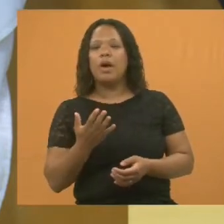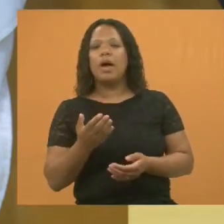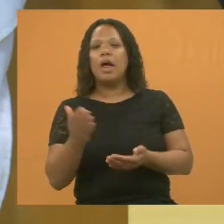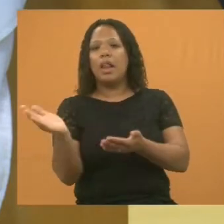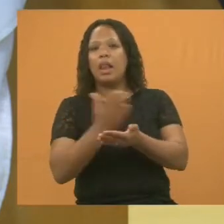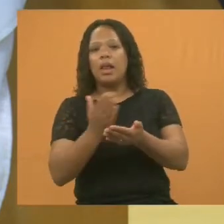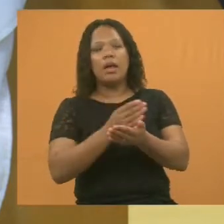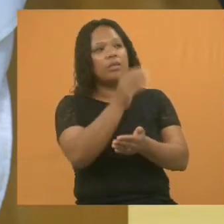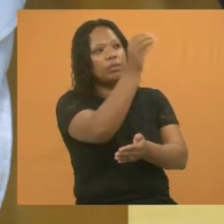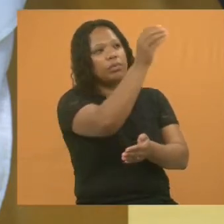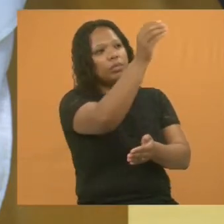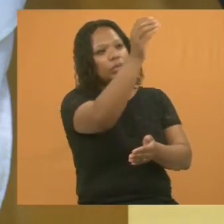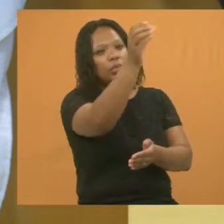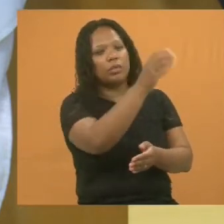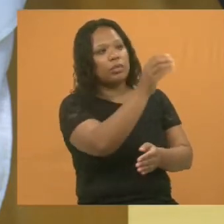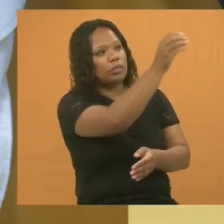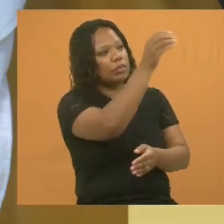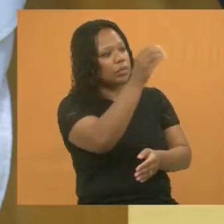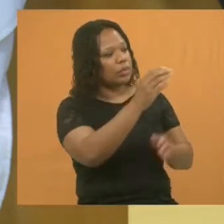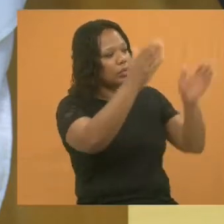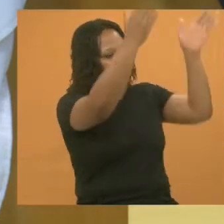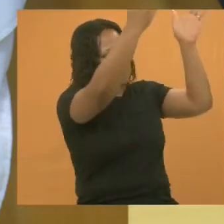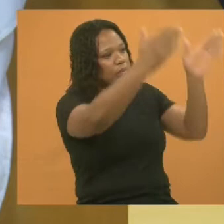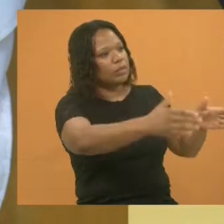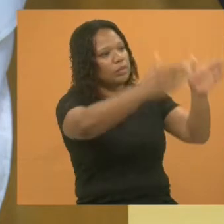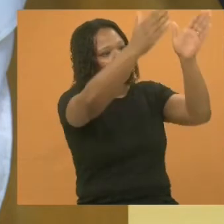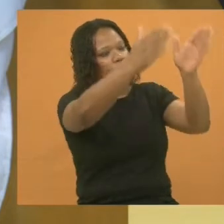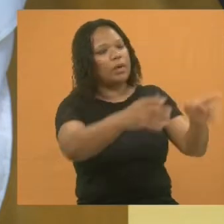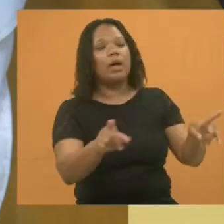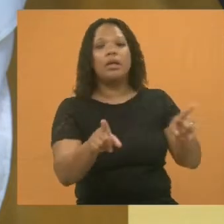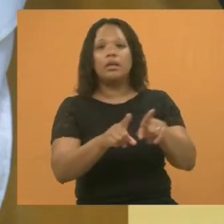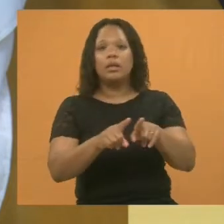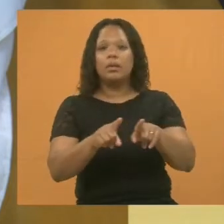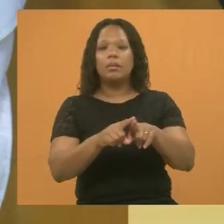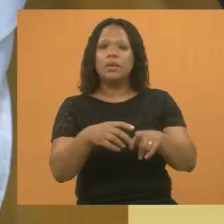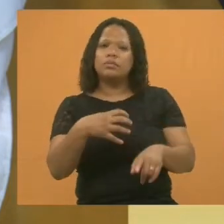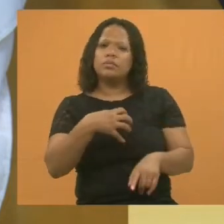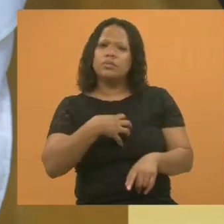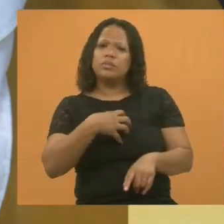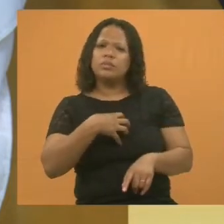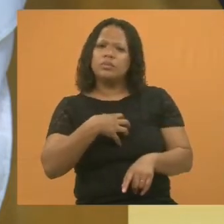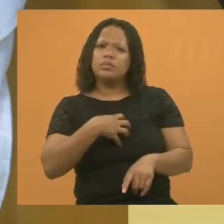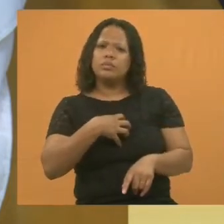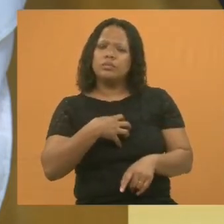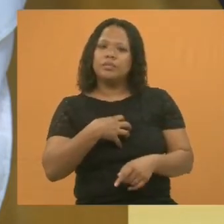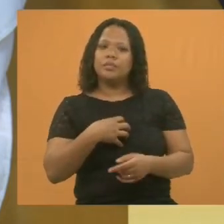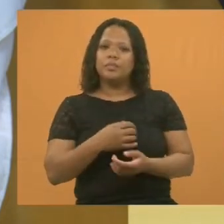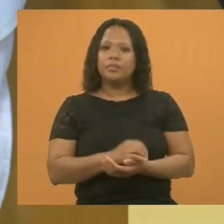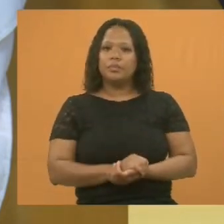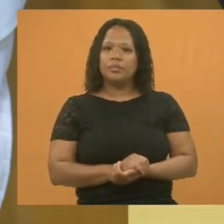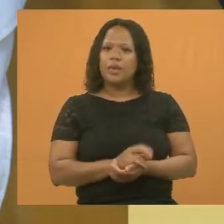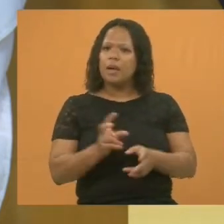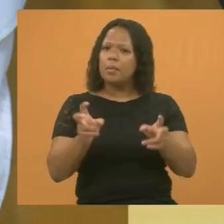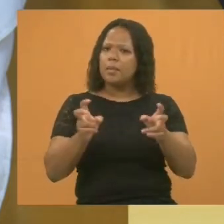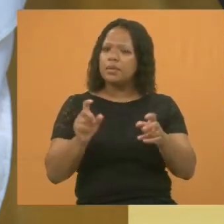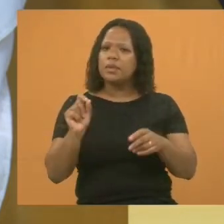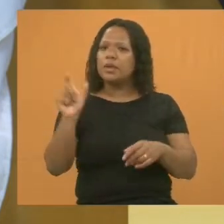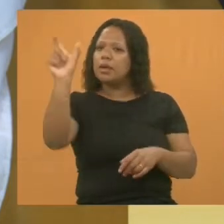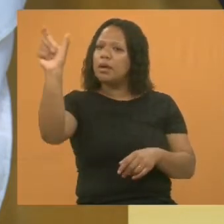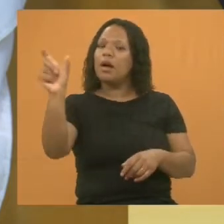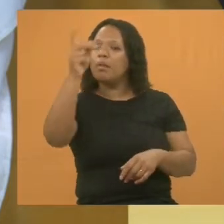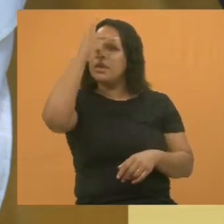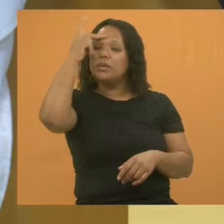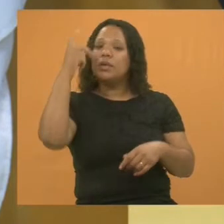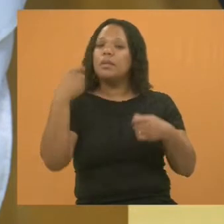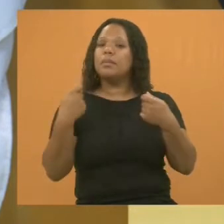comunitárias, etc. No aspecto emocional, verificamos que o ser humano